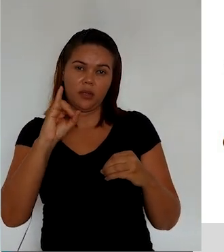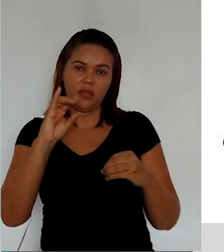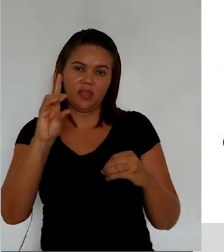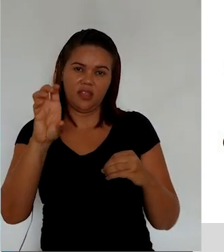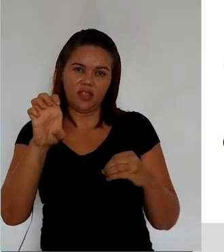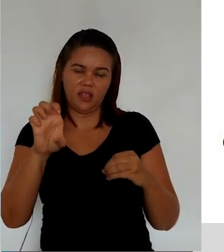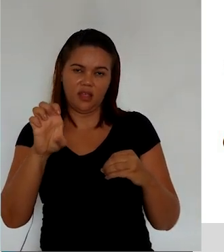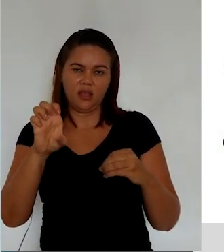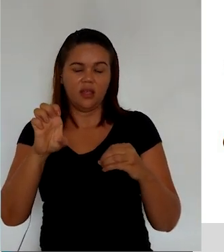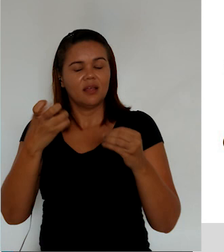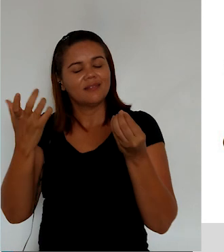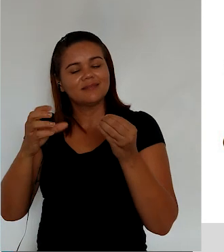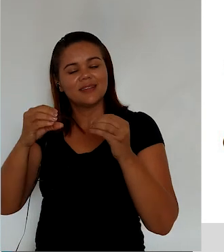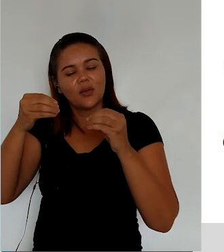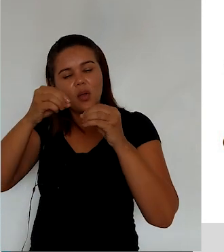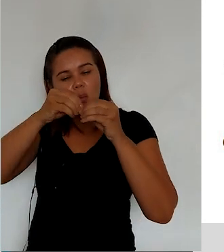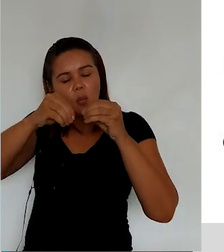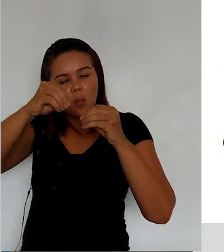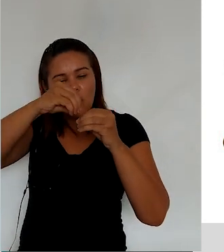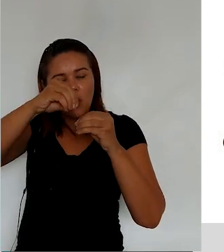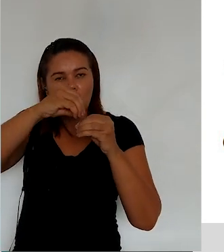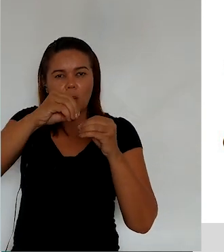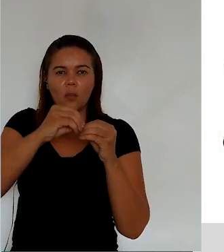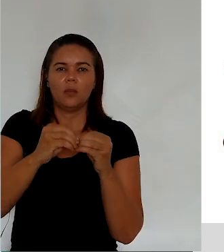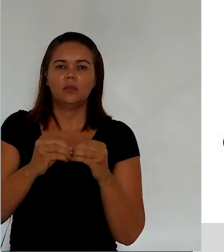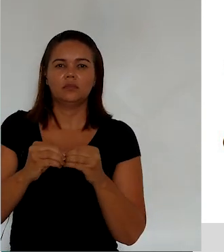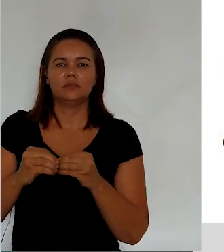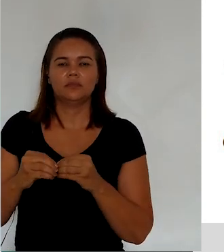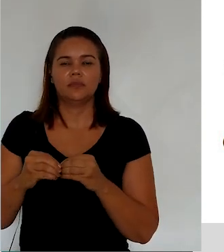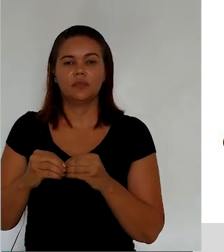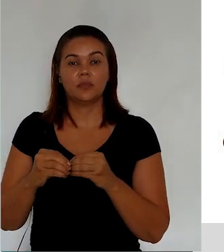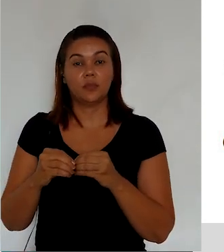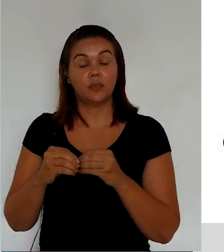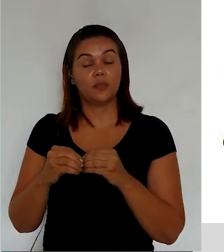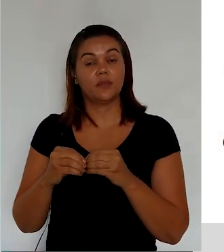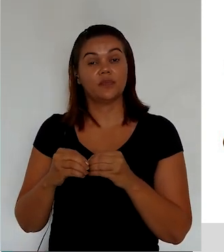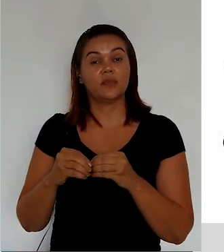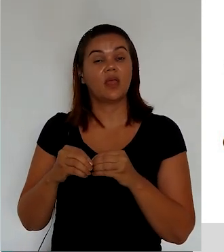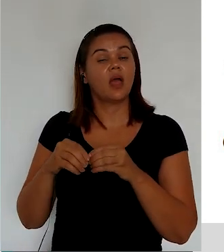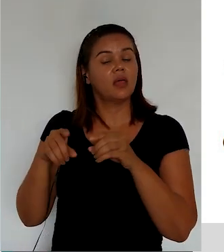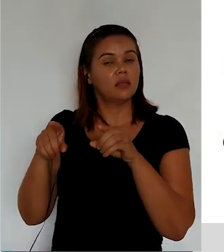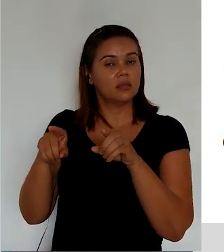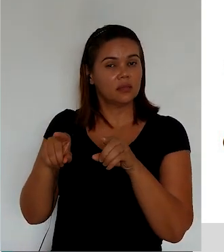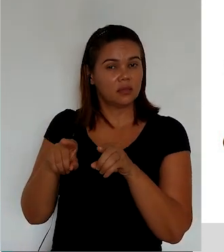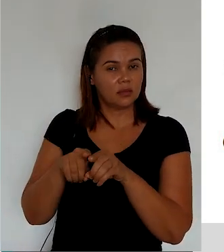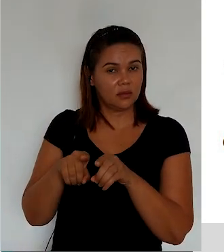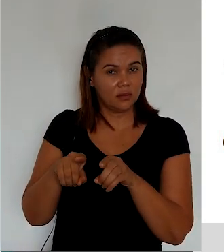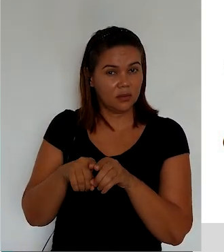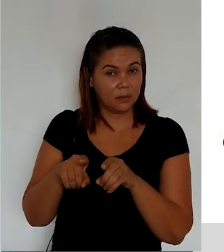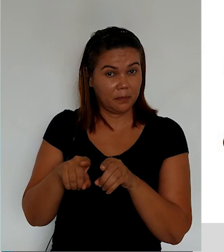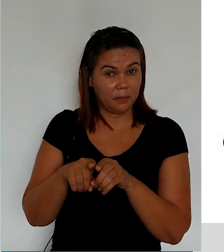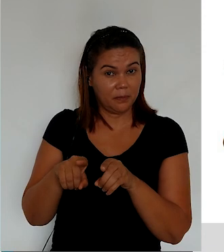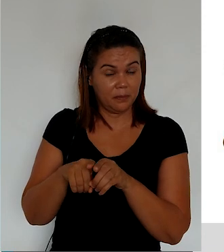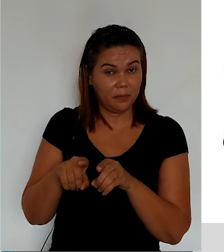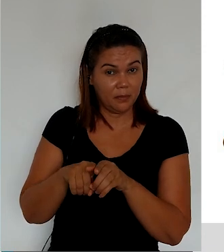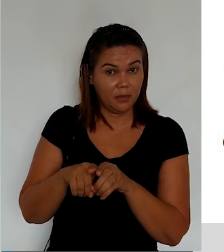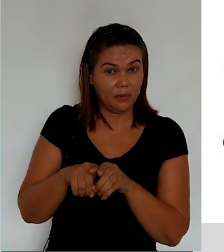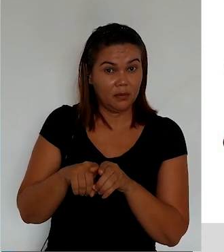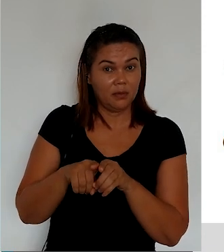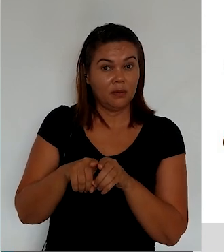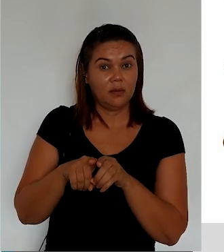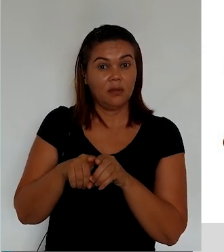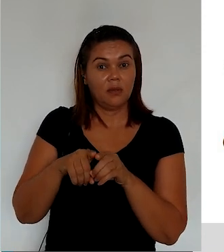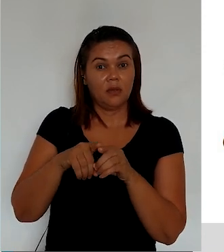apical. Contudo, estes microvilos não apresentam